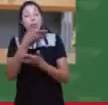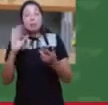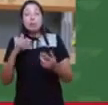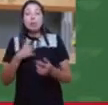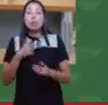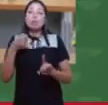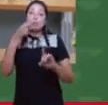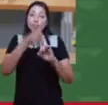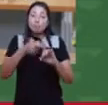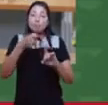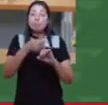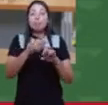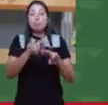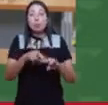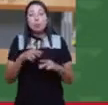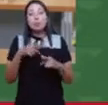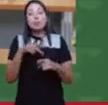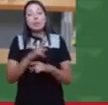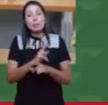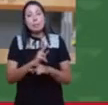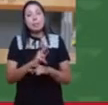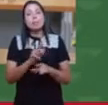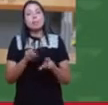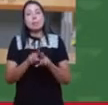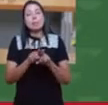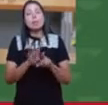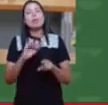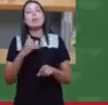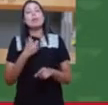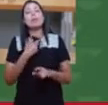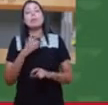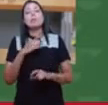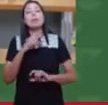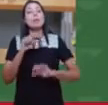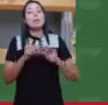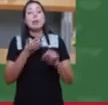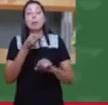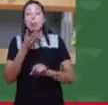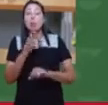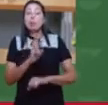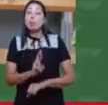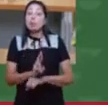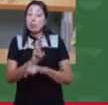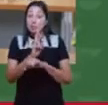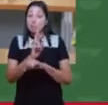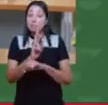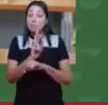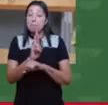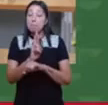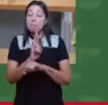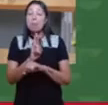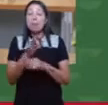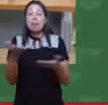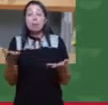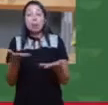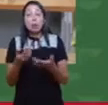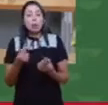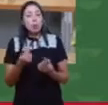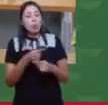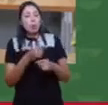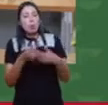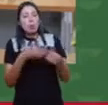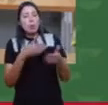nós defendemos. E por isso nós estamos tão insistentes em a gente ter uma boa representação e estamos nos opondo a